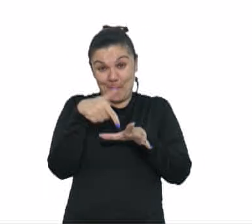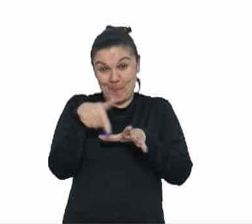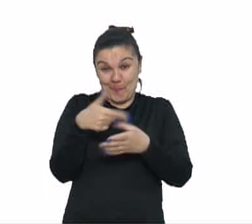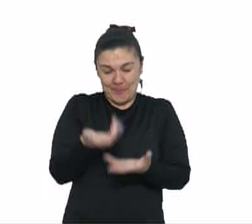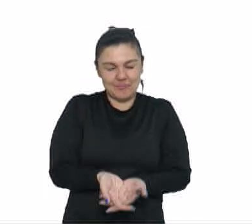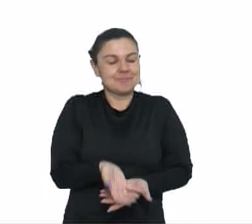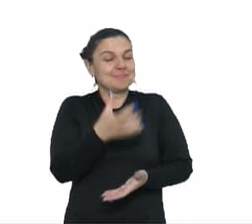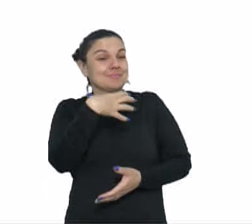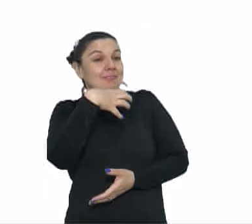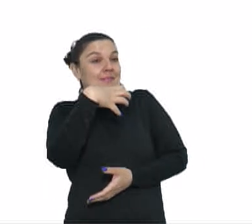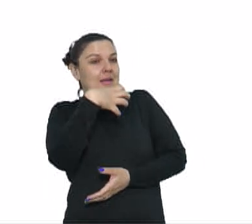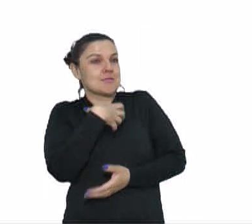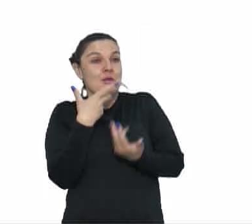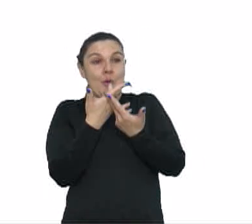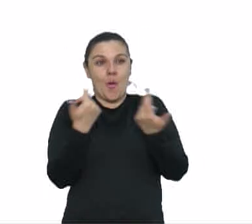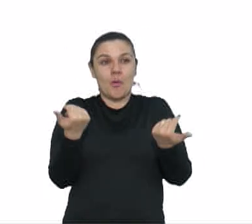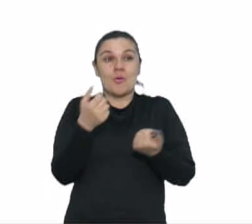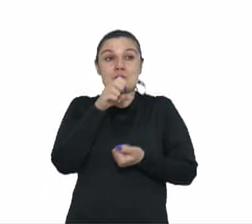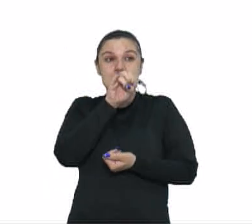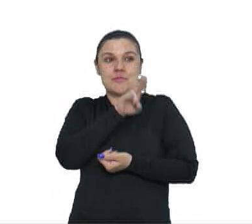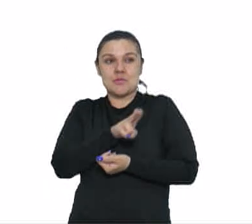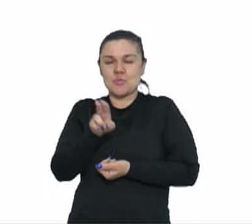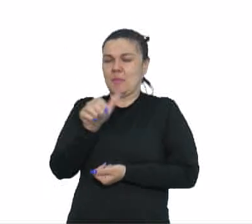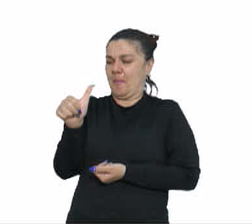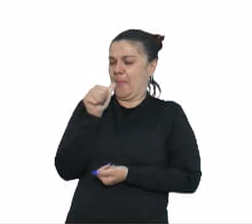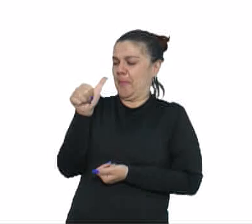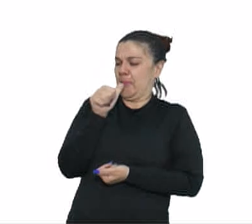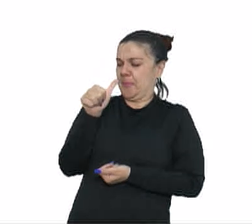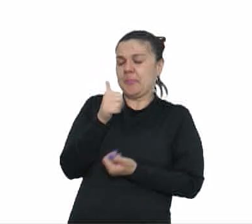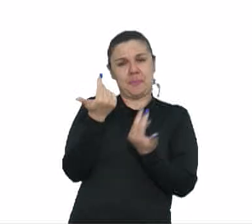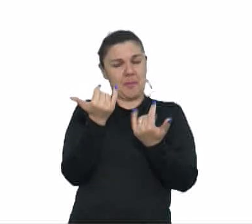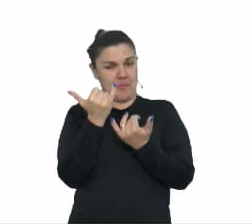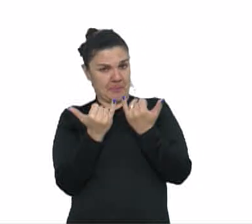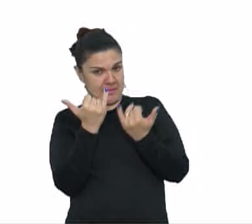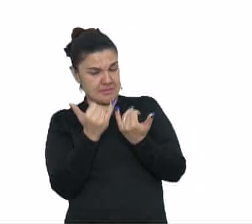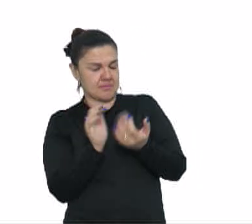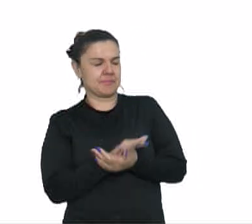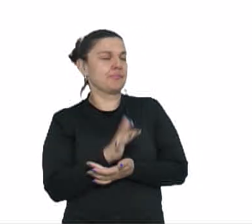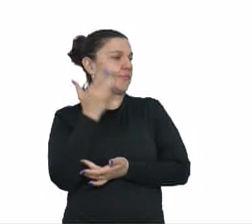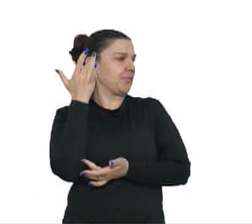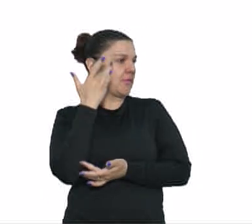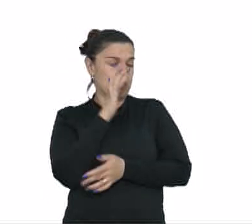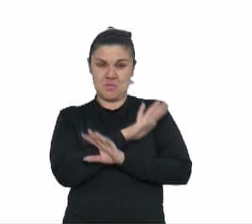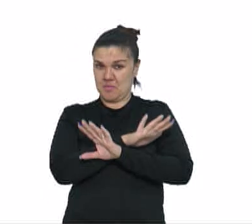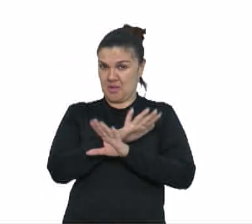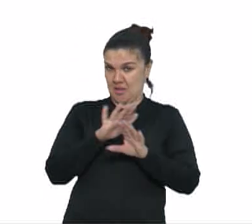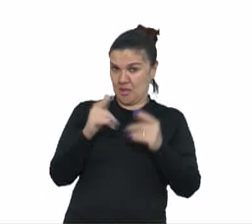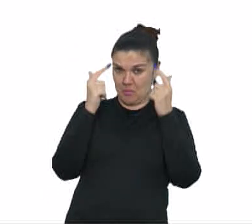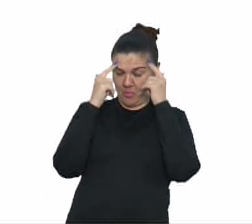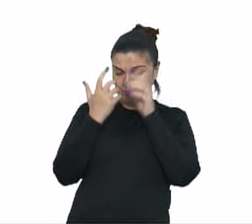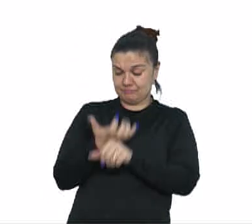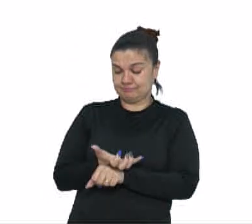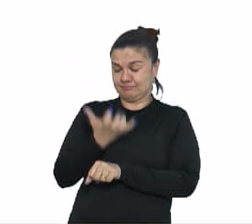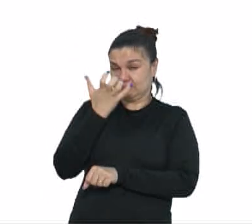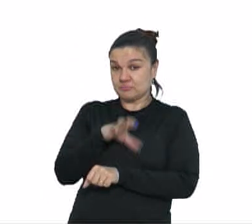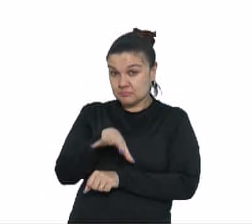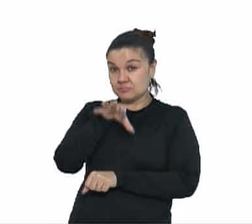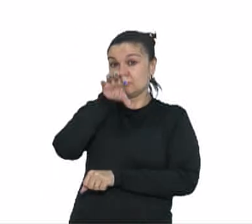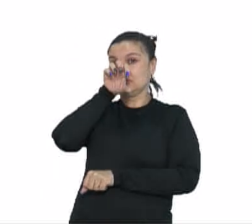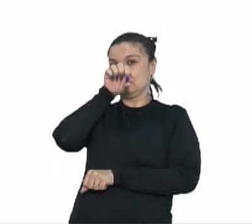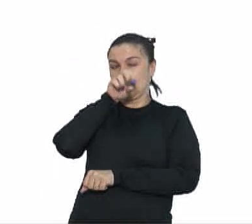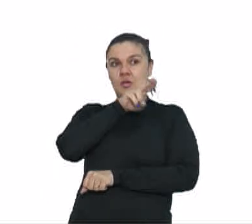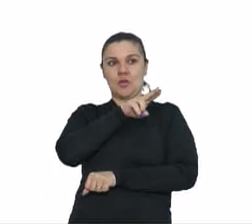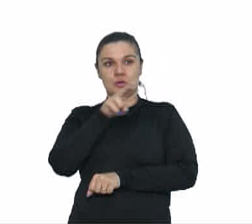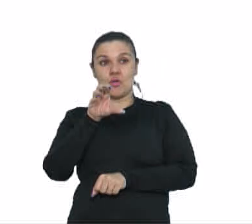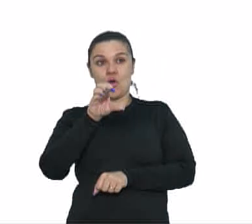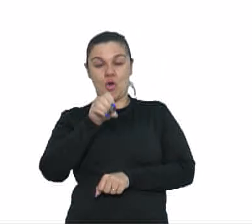é parecida à de quando se exagera um pouco na bebida. Ainda não se sabe precisamente qual é o mecanismo de ação do gás, cujo nome